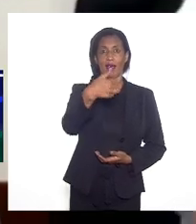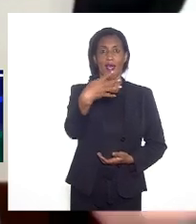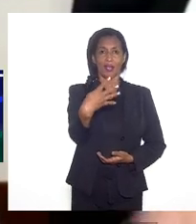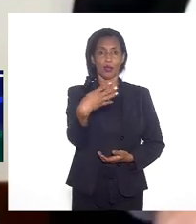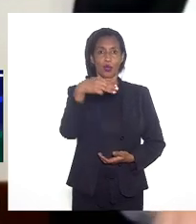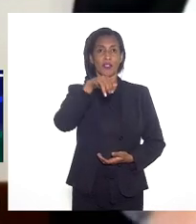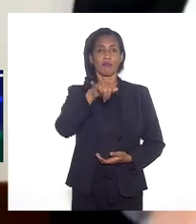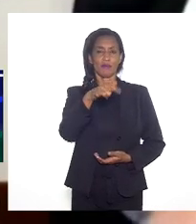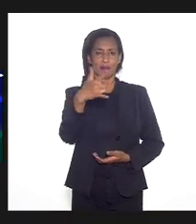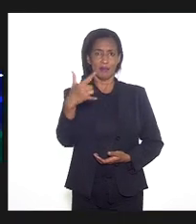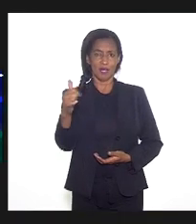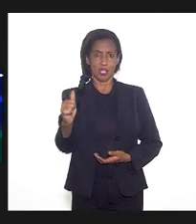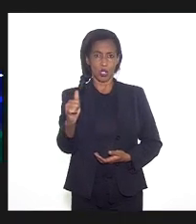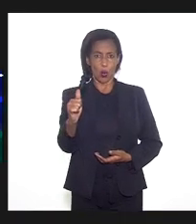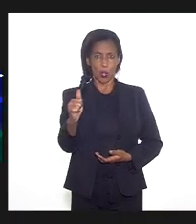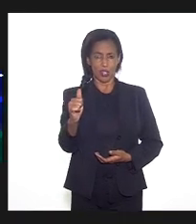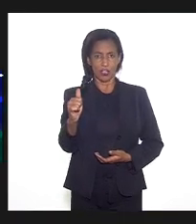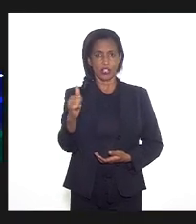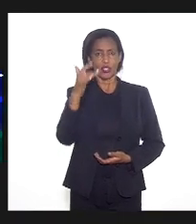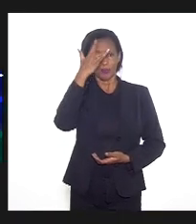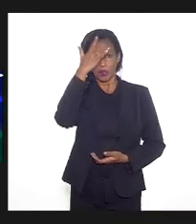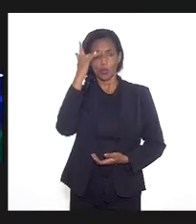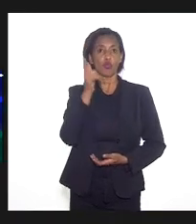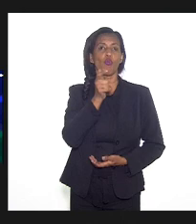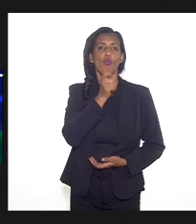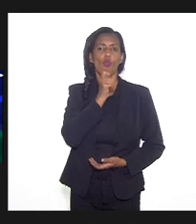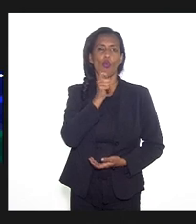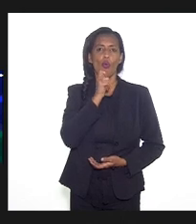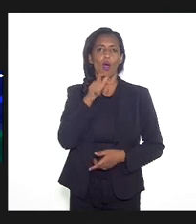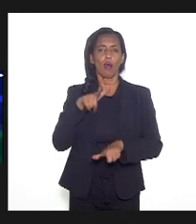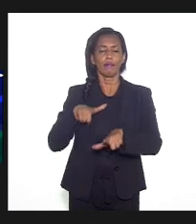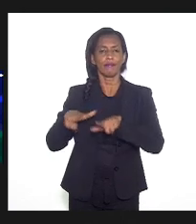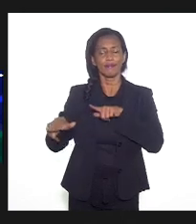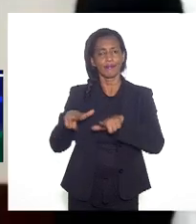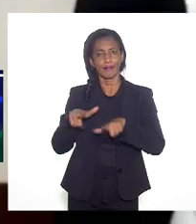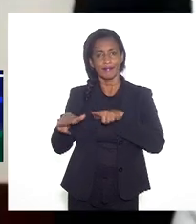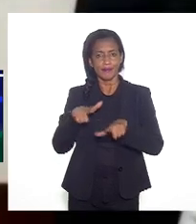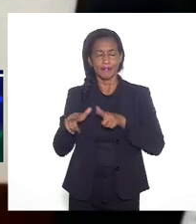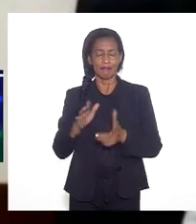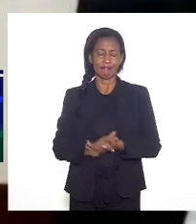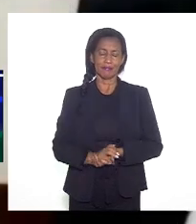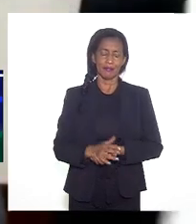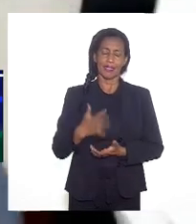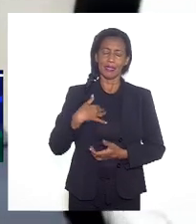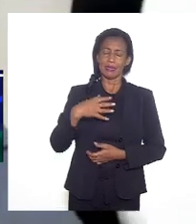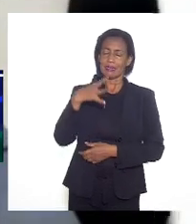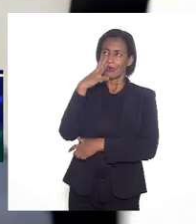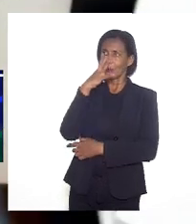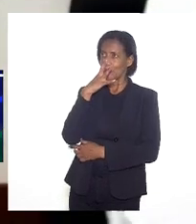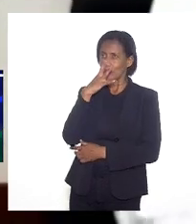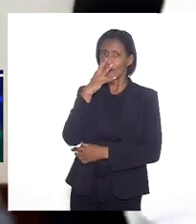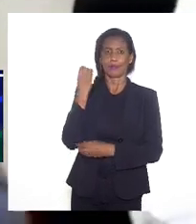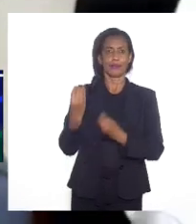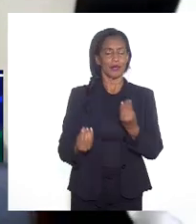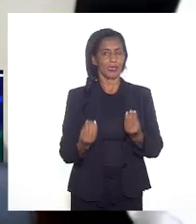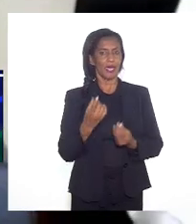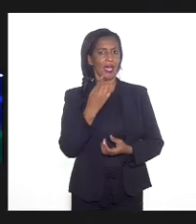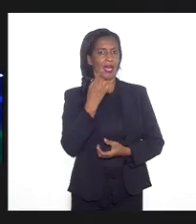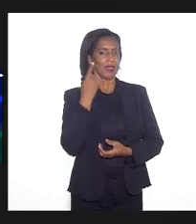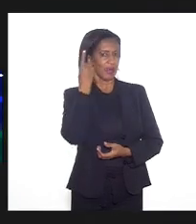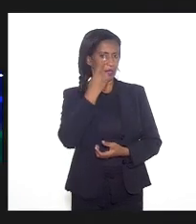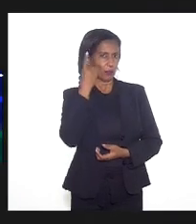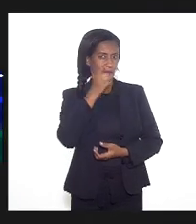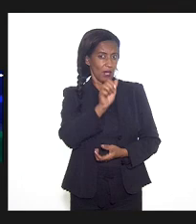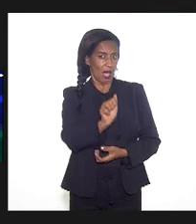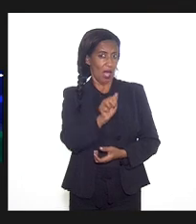800 mil pessoas desempregadas. E aí, me causa espanto e perplexidade que a deputada autora do